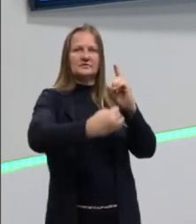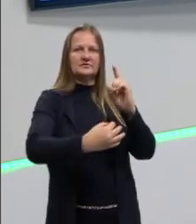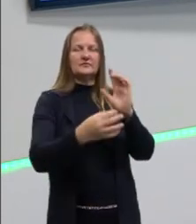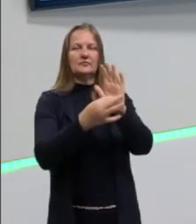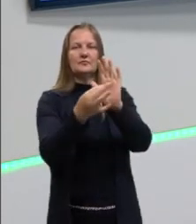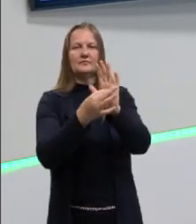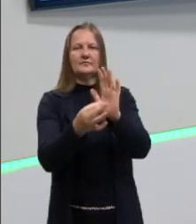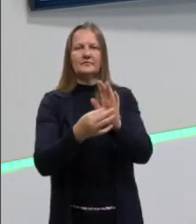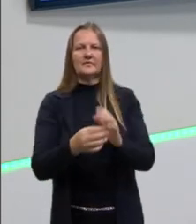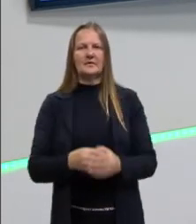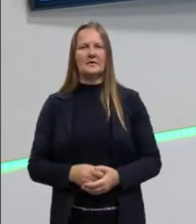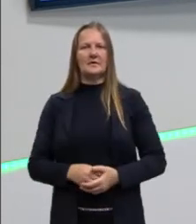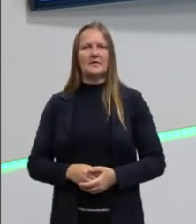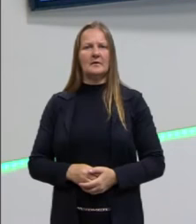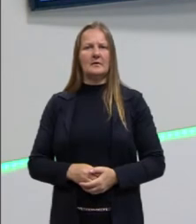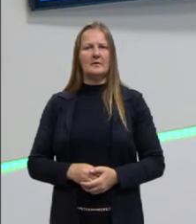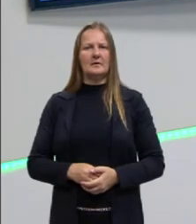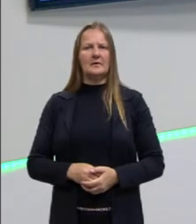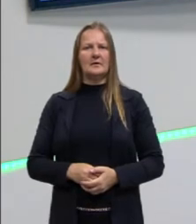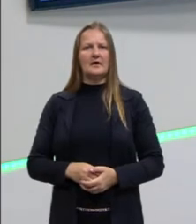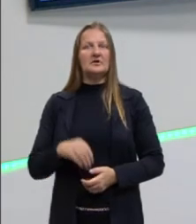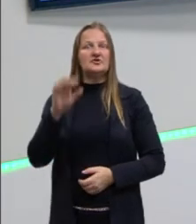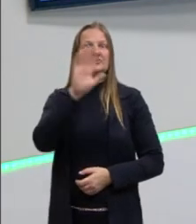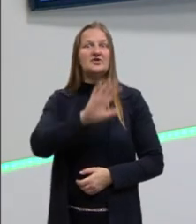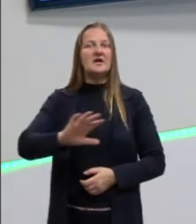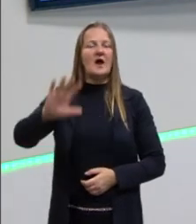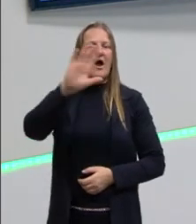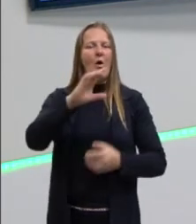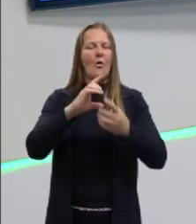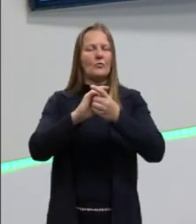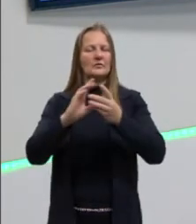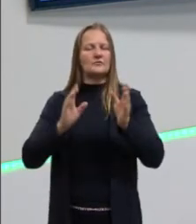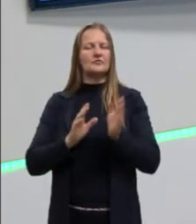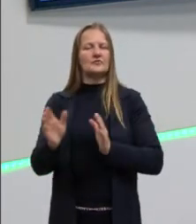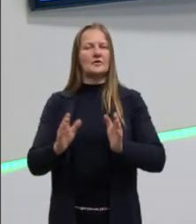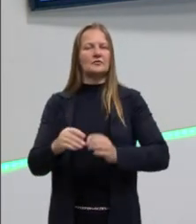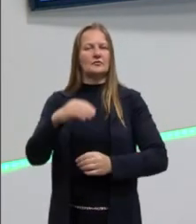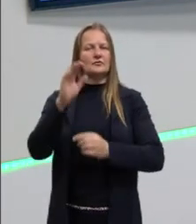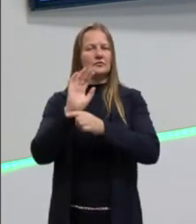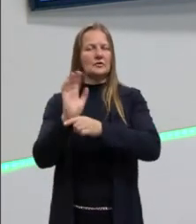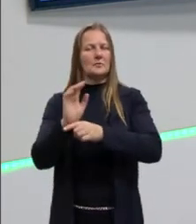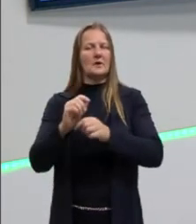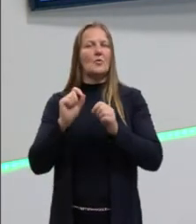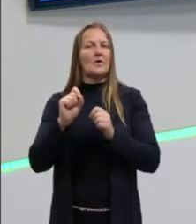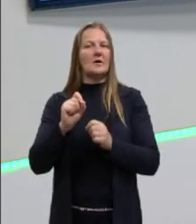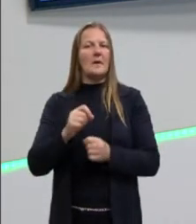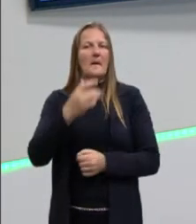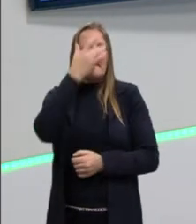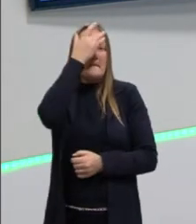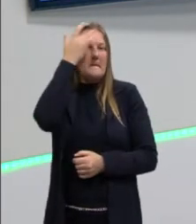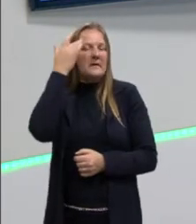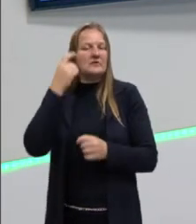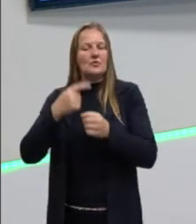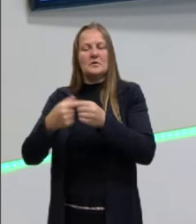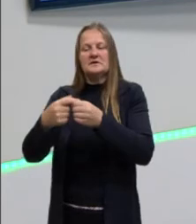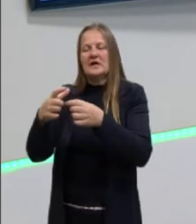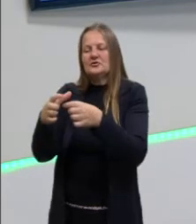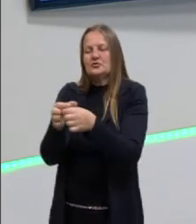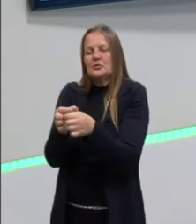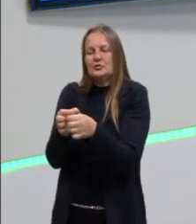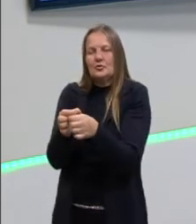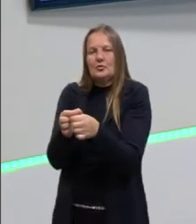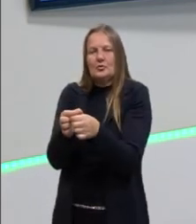tu vai dizer que a democratização do acesso ao cinema no Brasil significa que na cidades